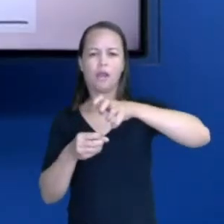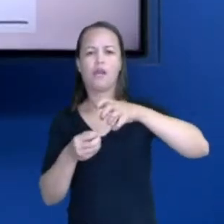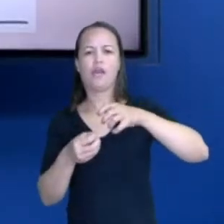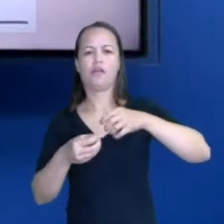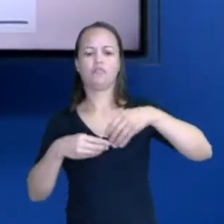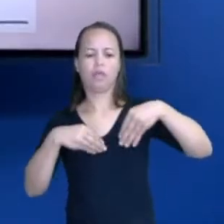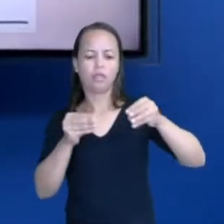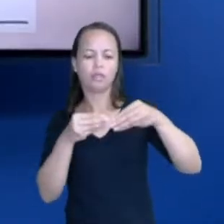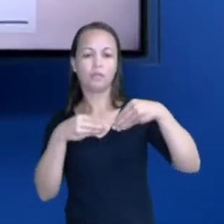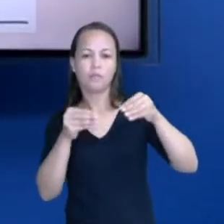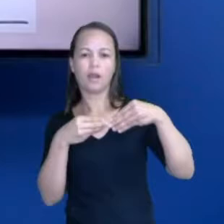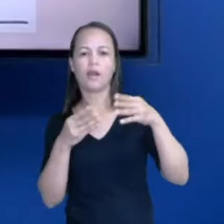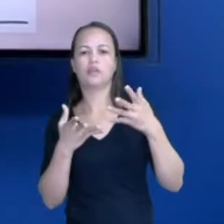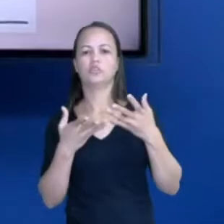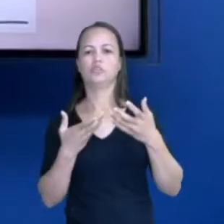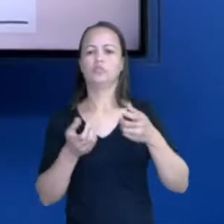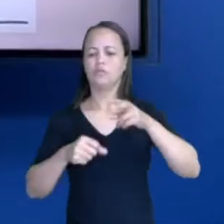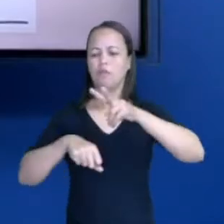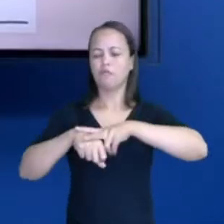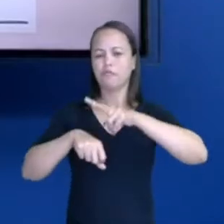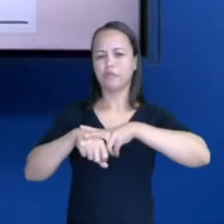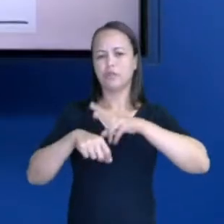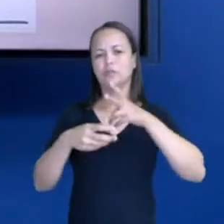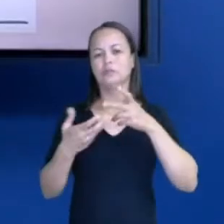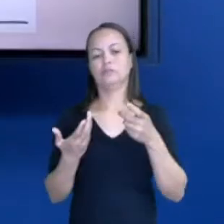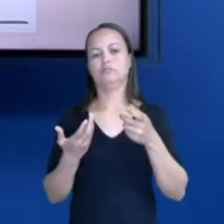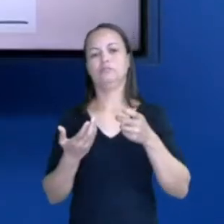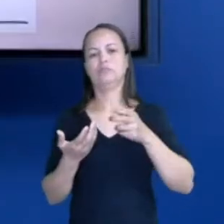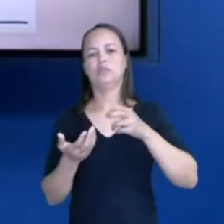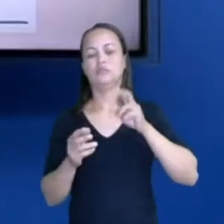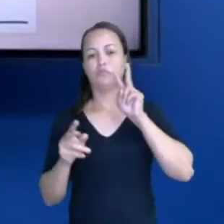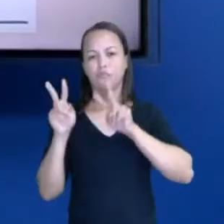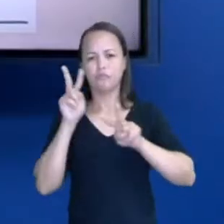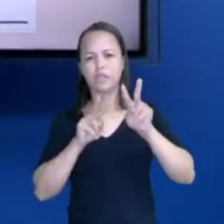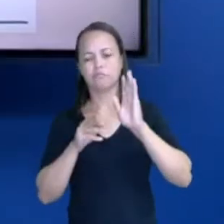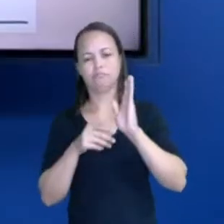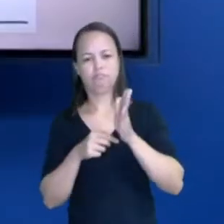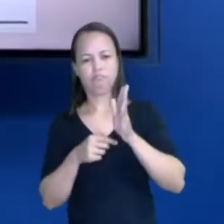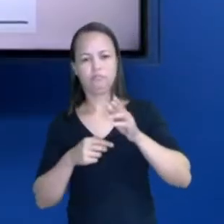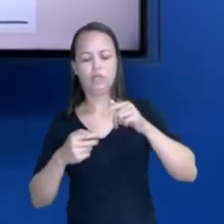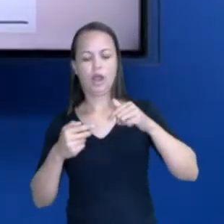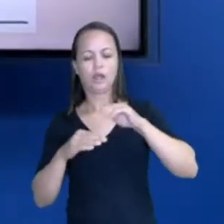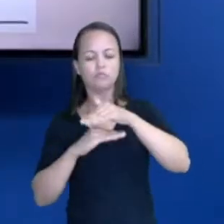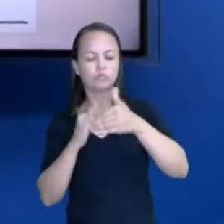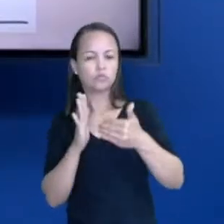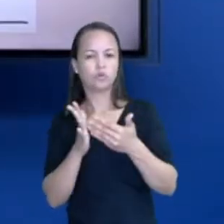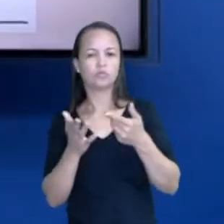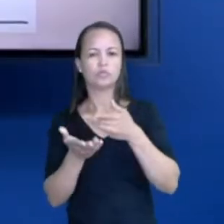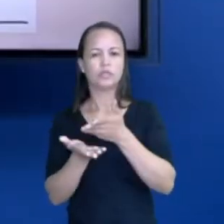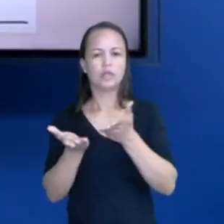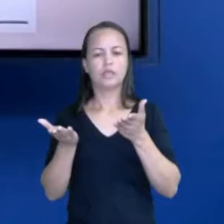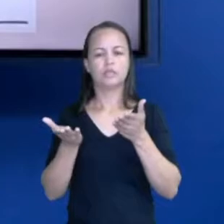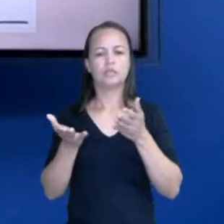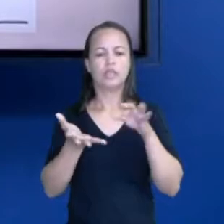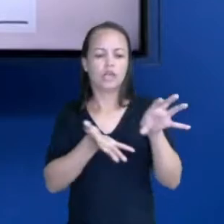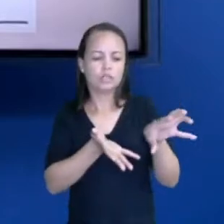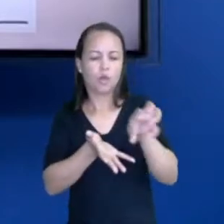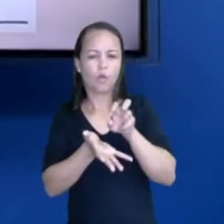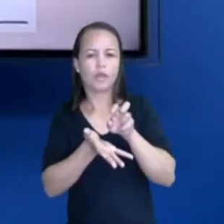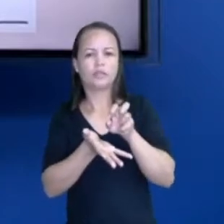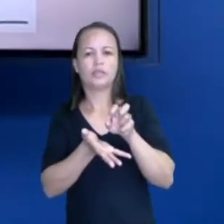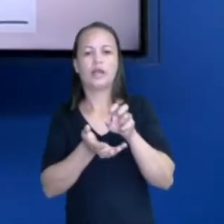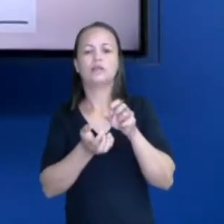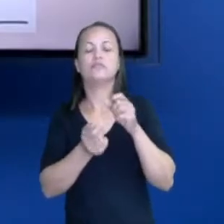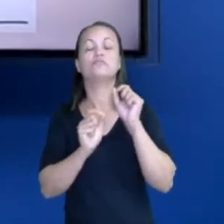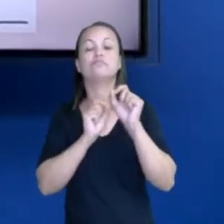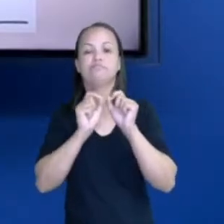o vidro. A gente viu que esses materiais, todos eles são retirados, eles